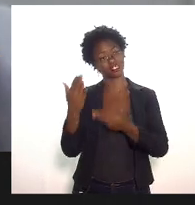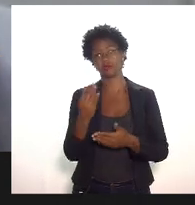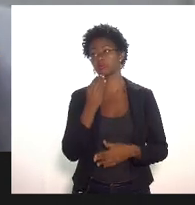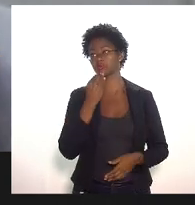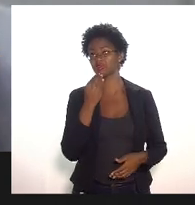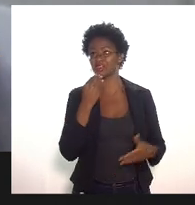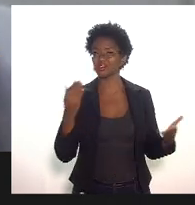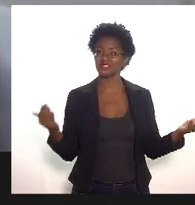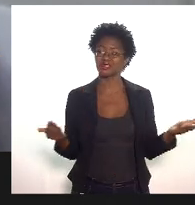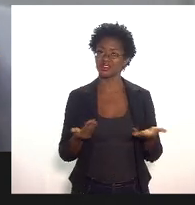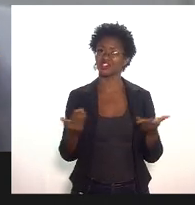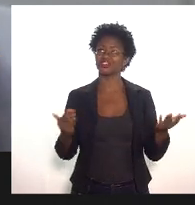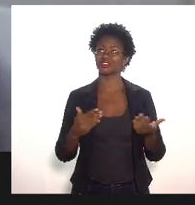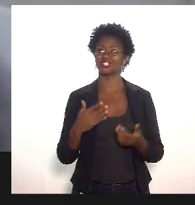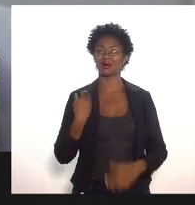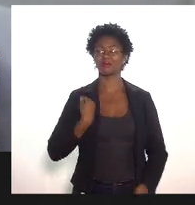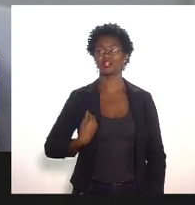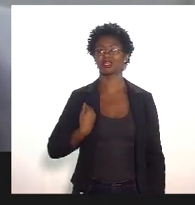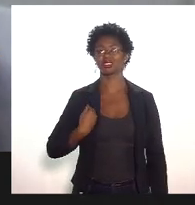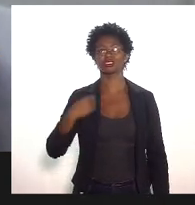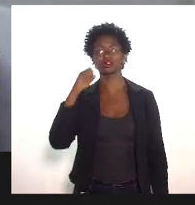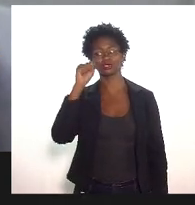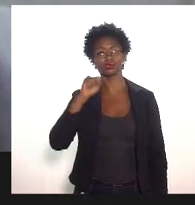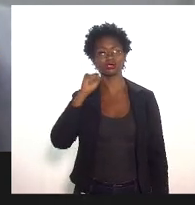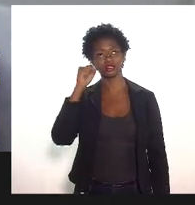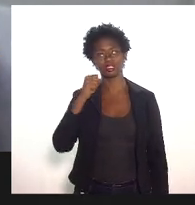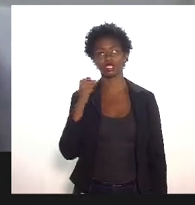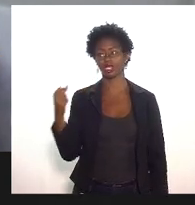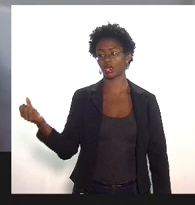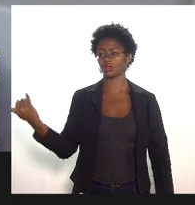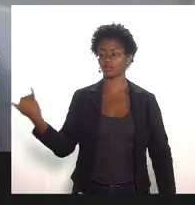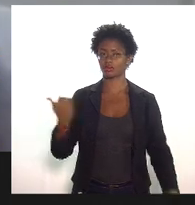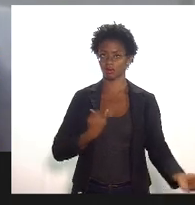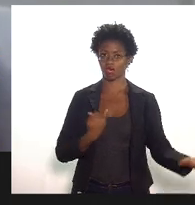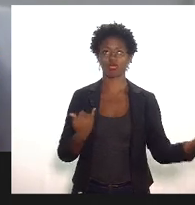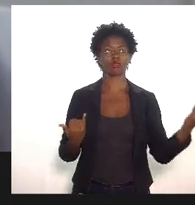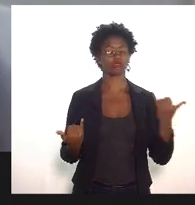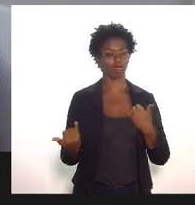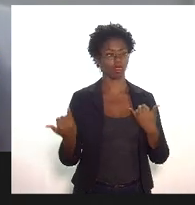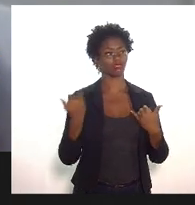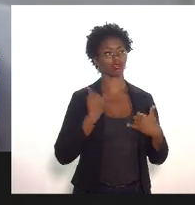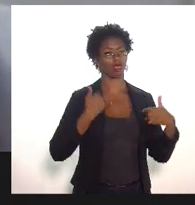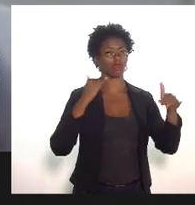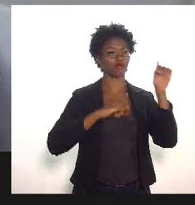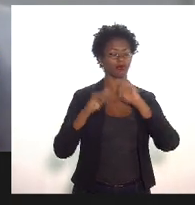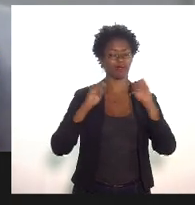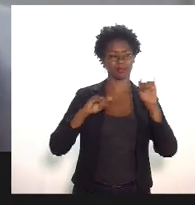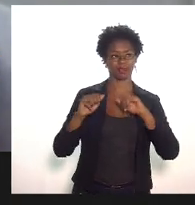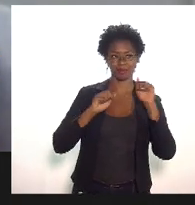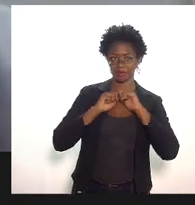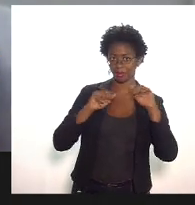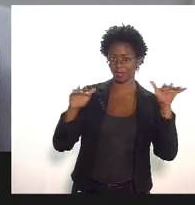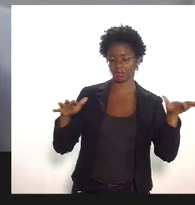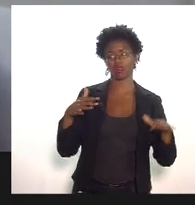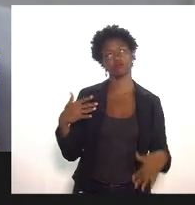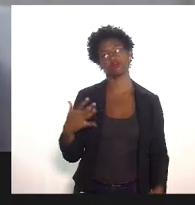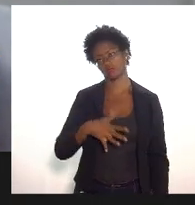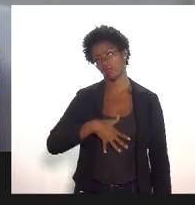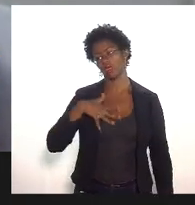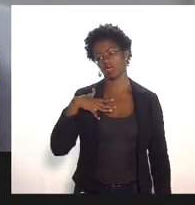assessoria do Senado nos atualizando dessas informações, sem dúvida nenhuma, um grande privilégio para todos nós. Né?